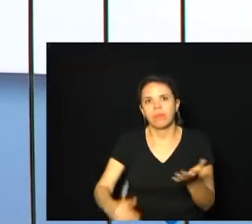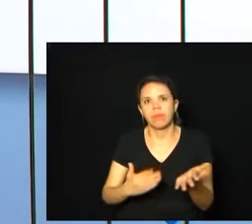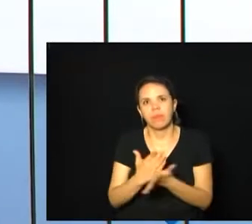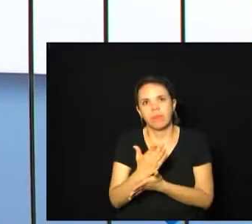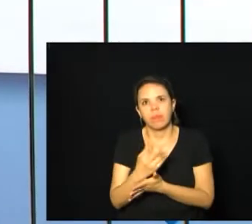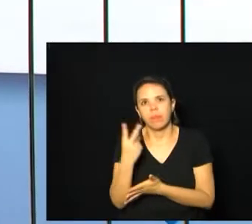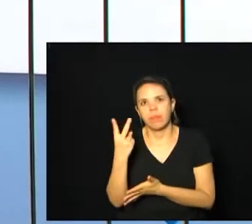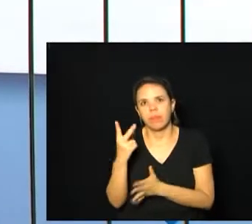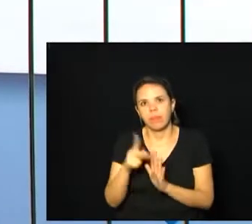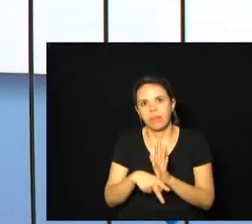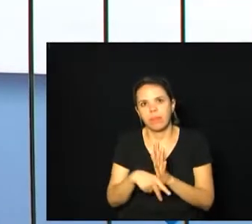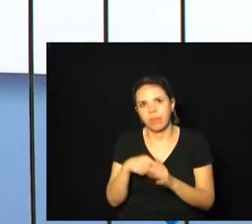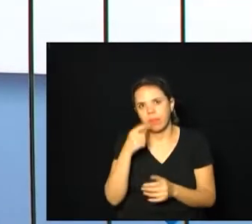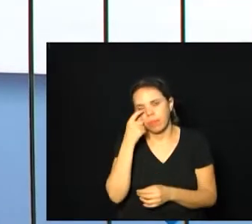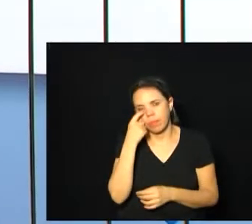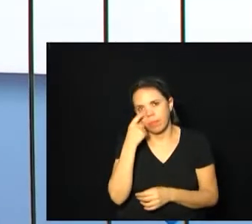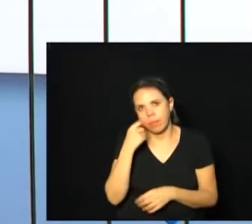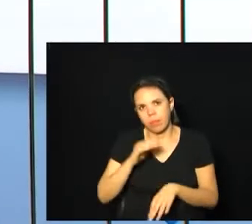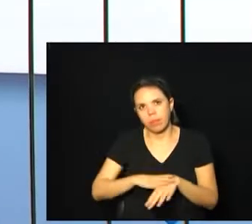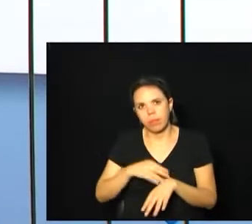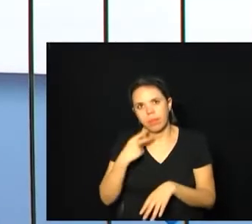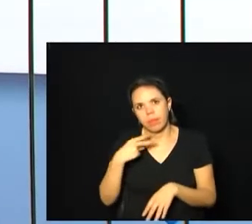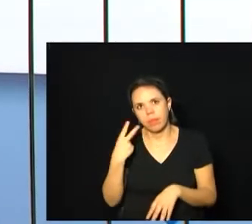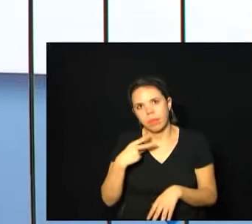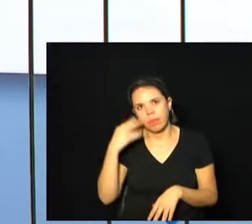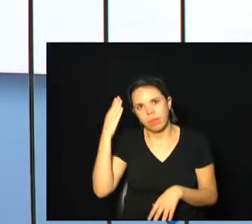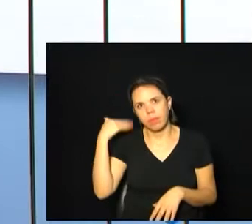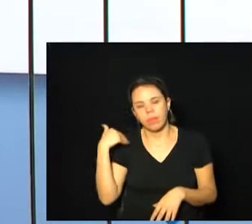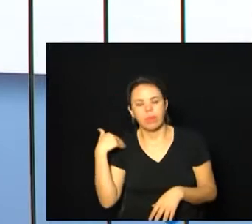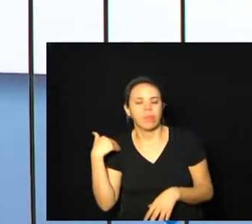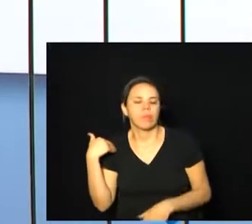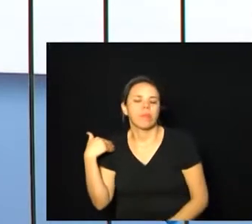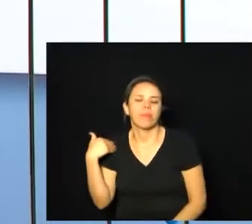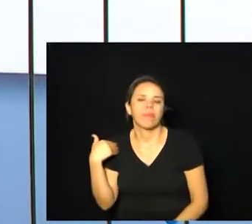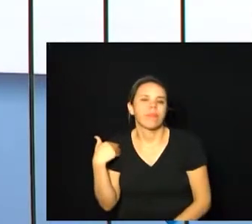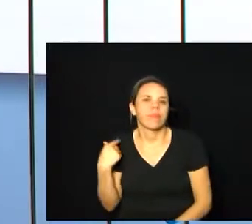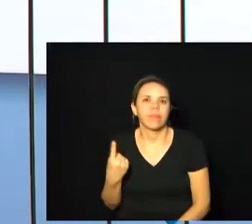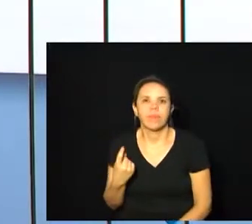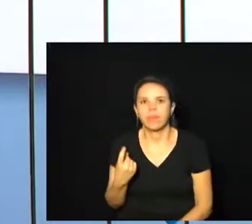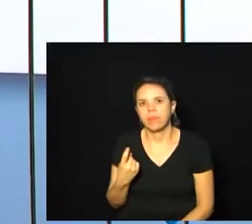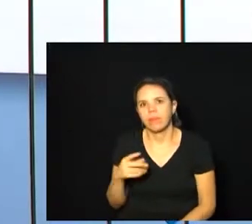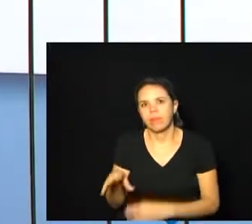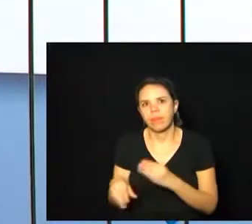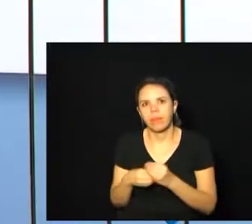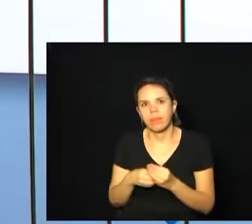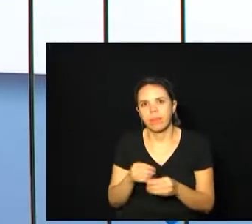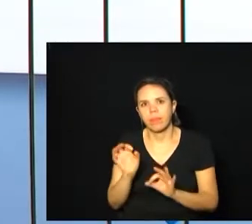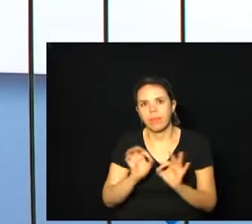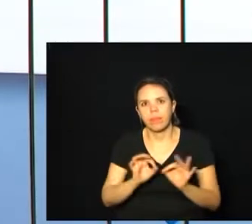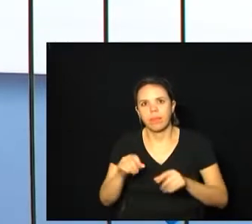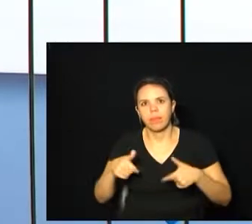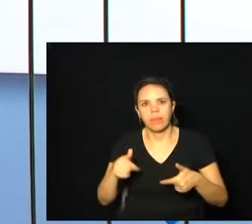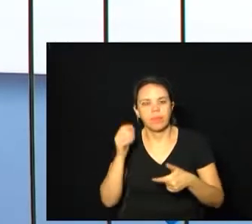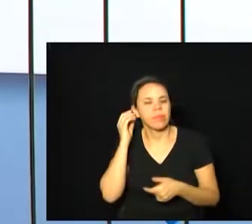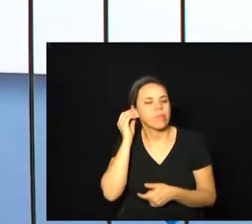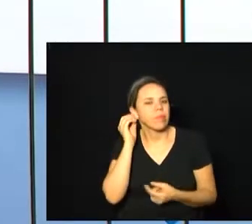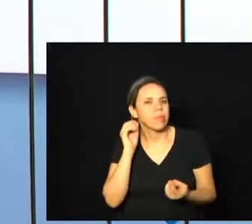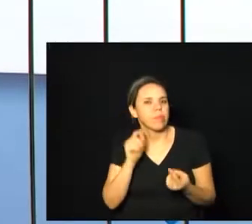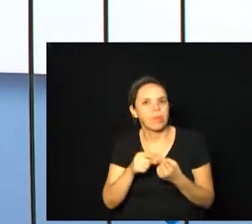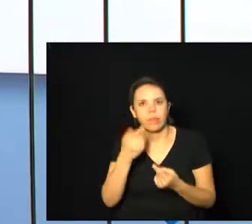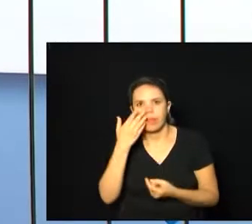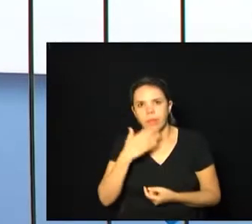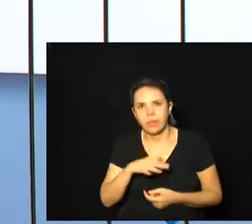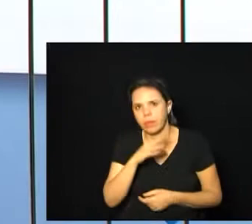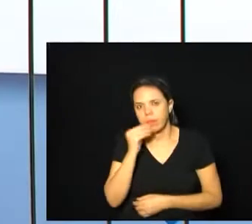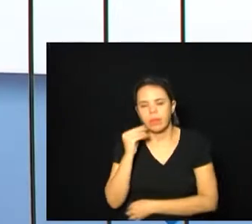aprovados 2 projetos de autoria da vereadora Débora Palermo. Um institui o plano de ações destinado às